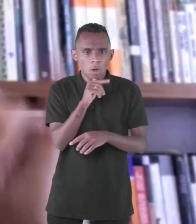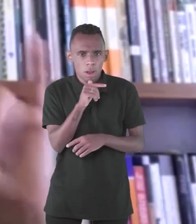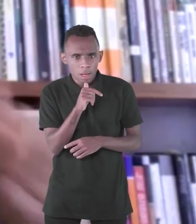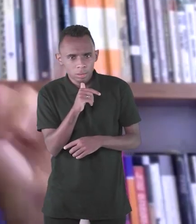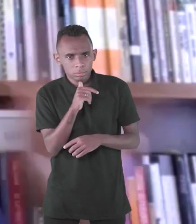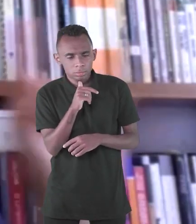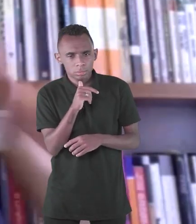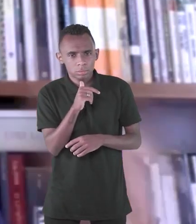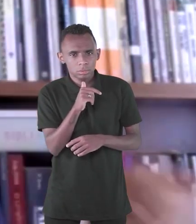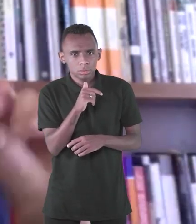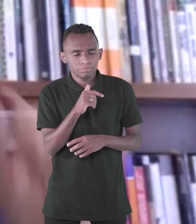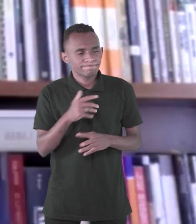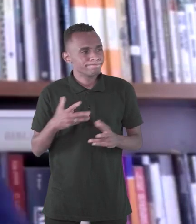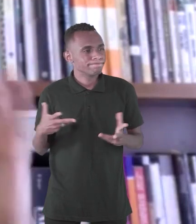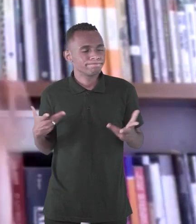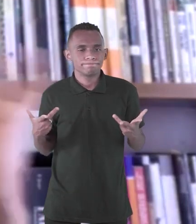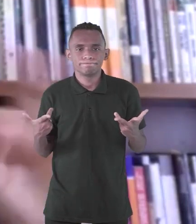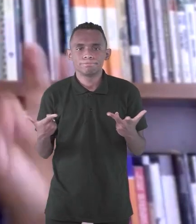Molhados que é